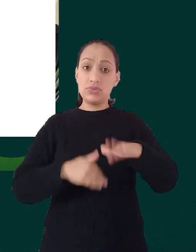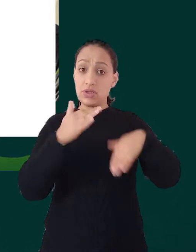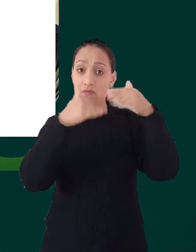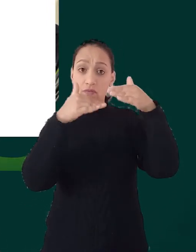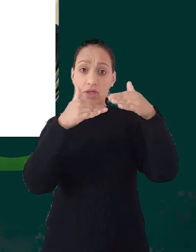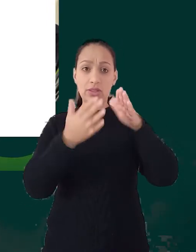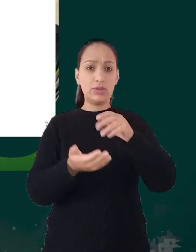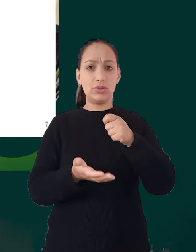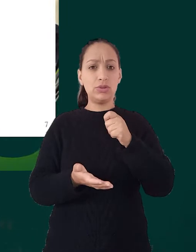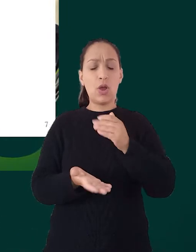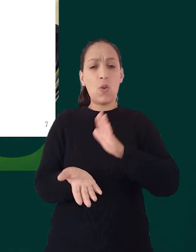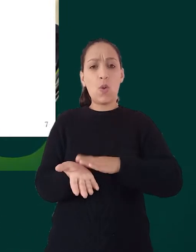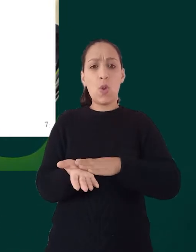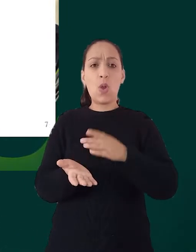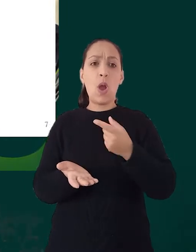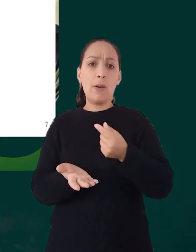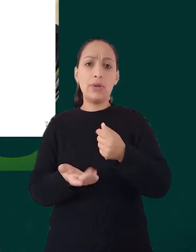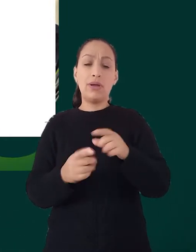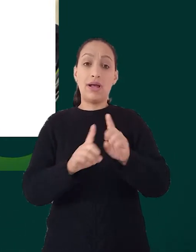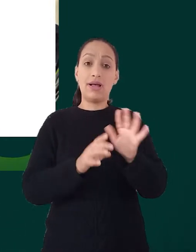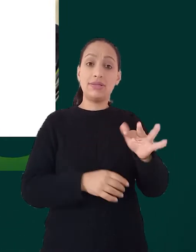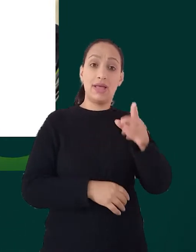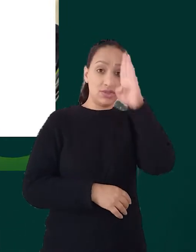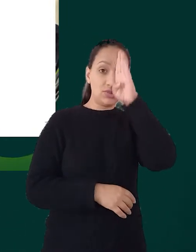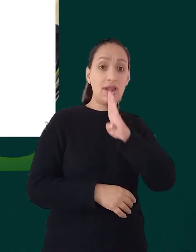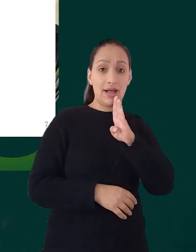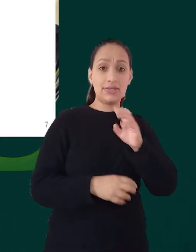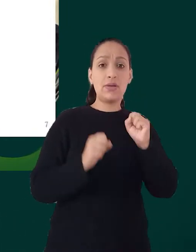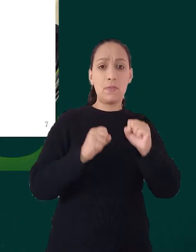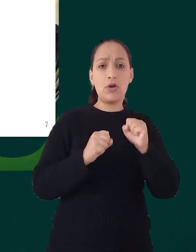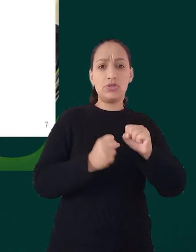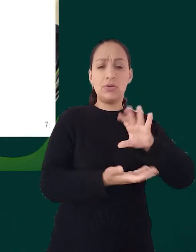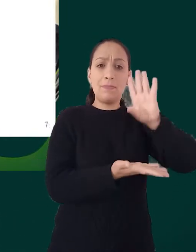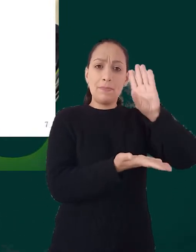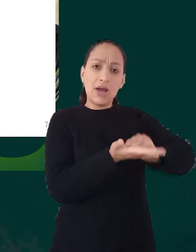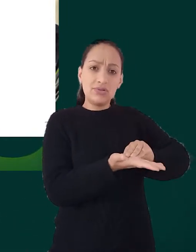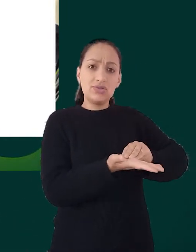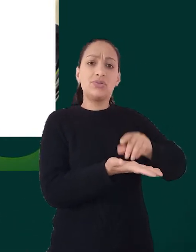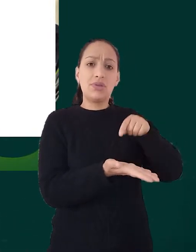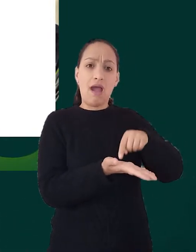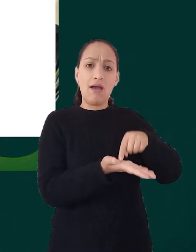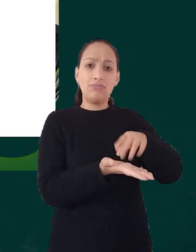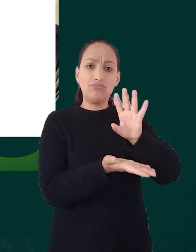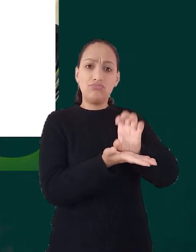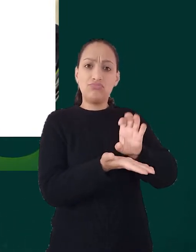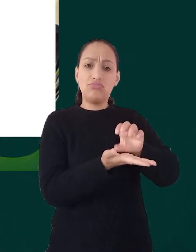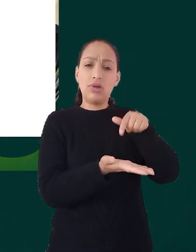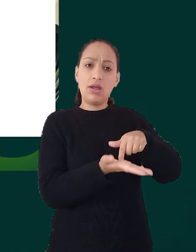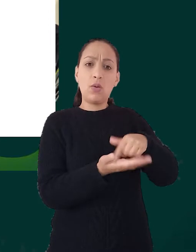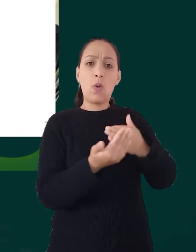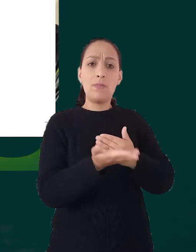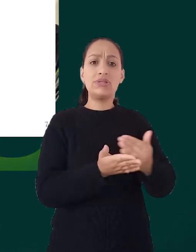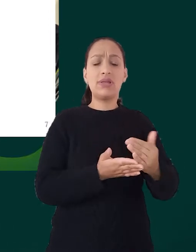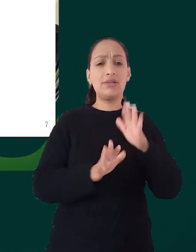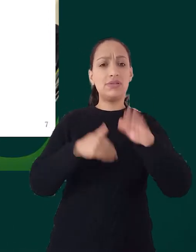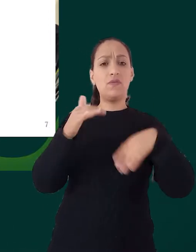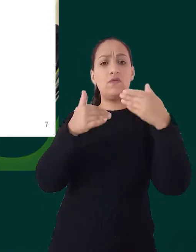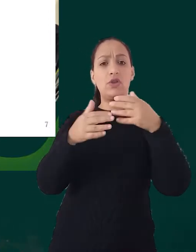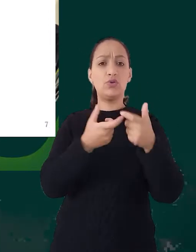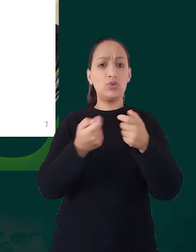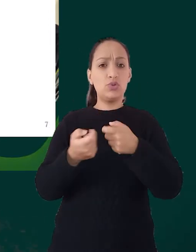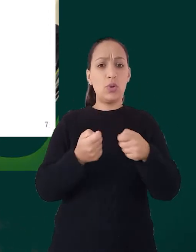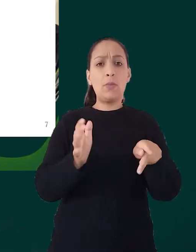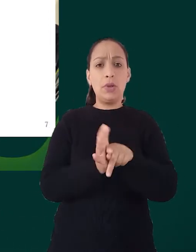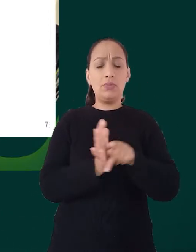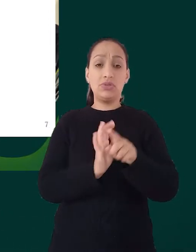tu desenvolver, tanto o Unity quanto o Unreal é de graça, vocês podem baixar agora, ver vídeos no YouTube e começar a desenvolver o jogo de vocês, mas a partir